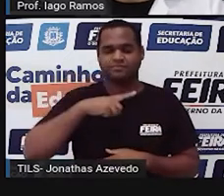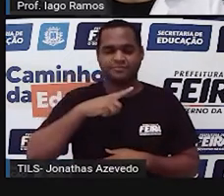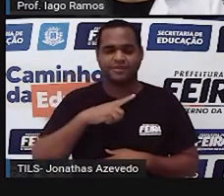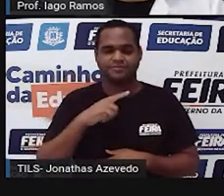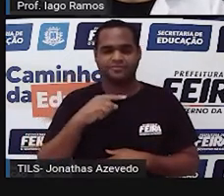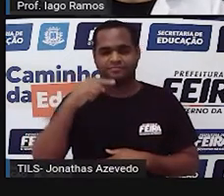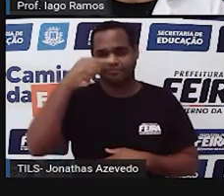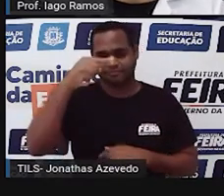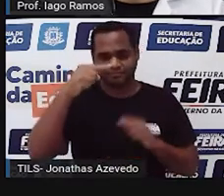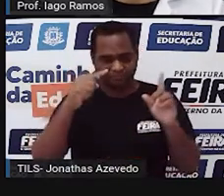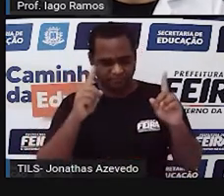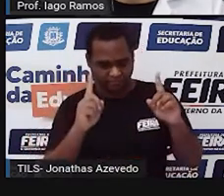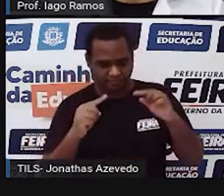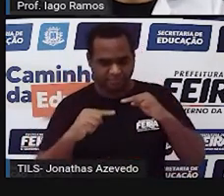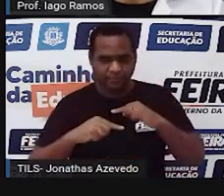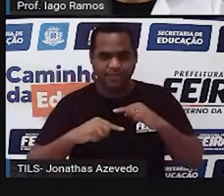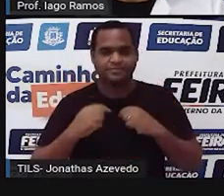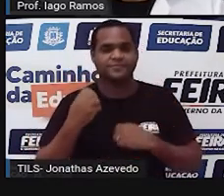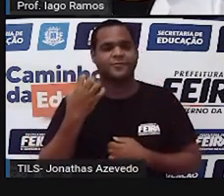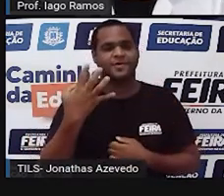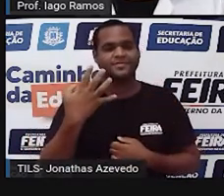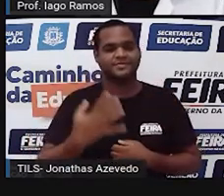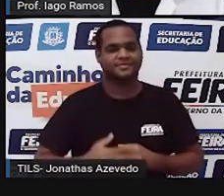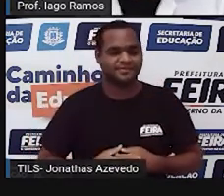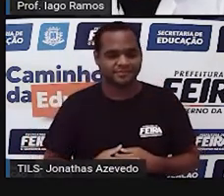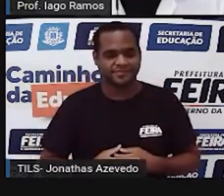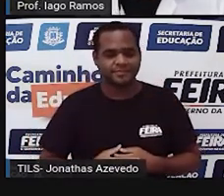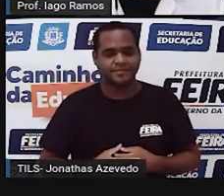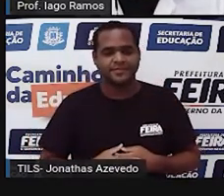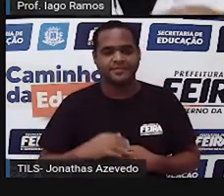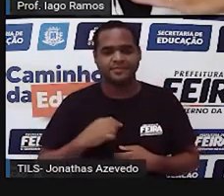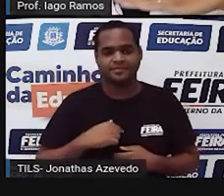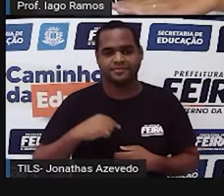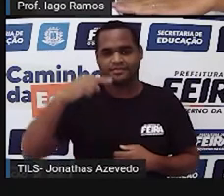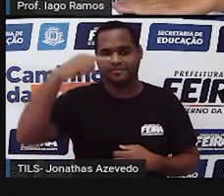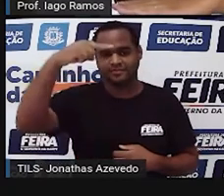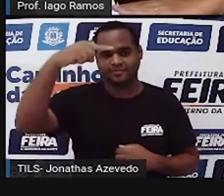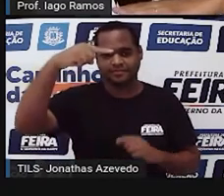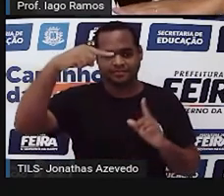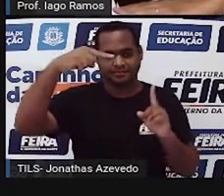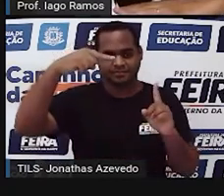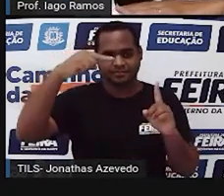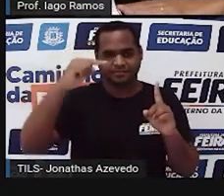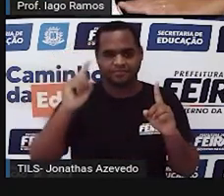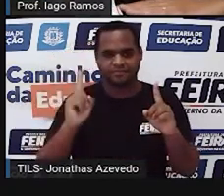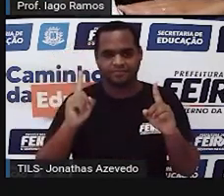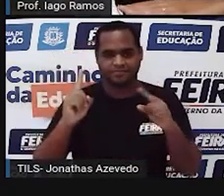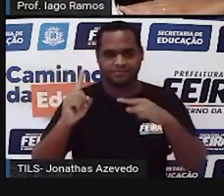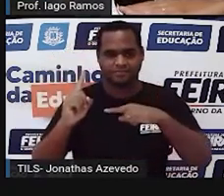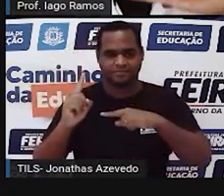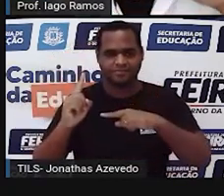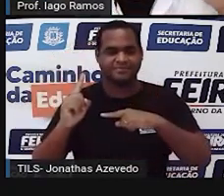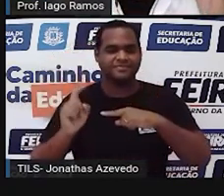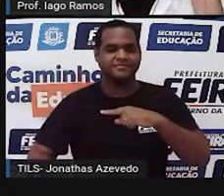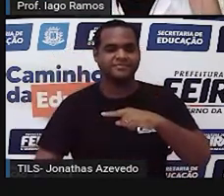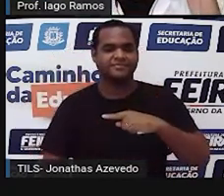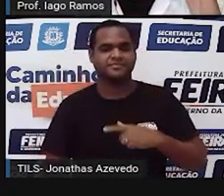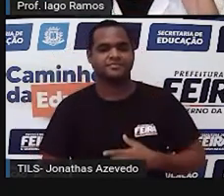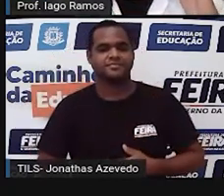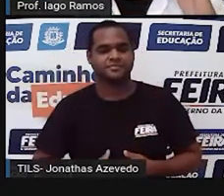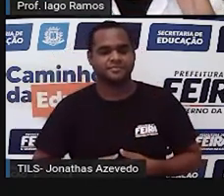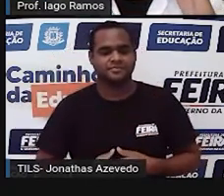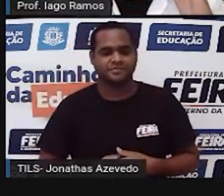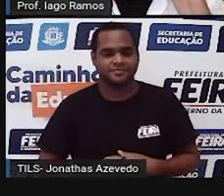é isso aí quatro lados né Tem um em cima 1 embaixo um a direita